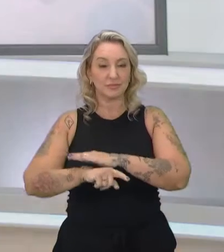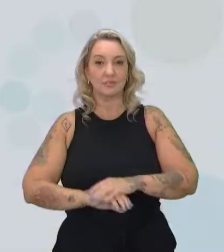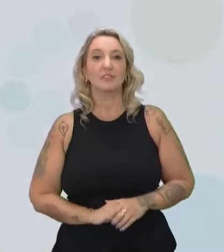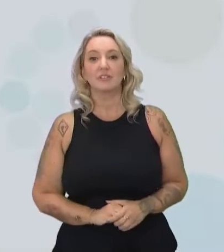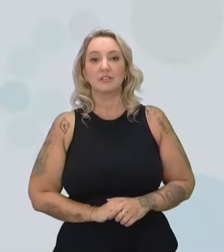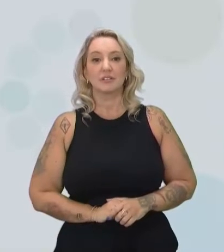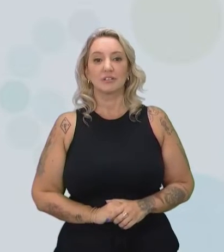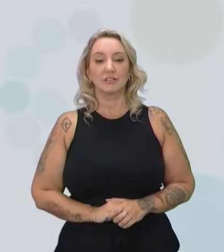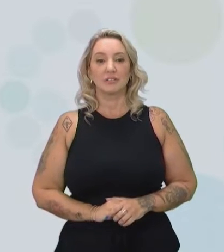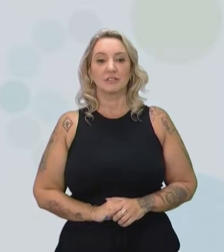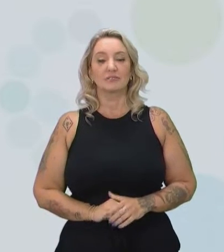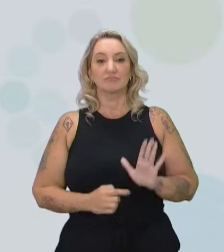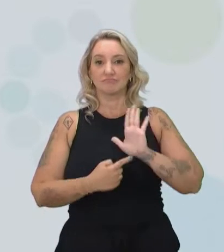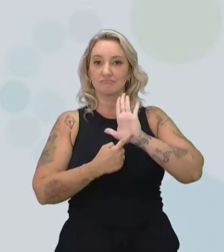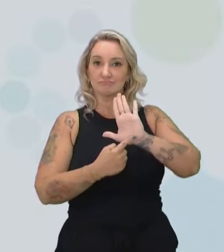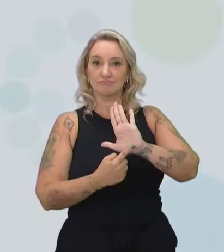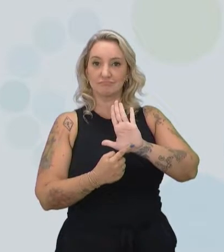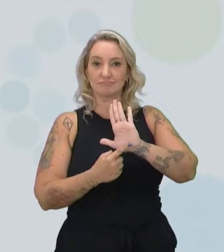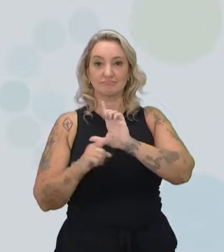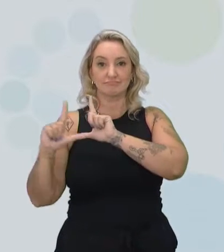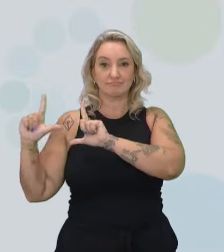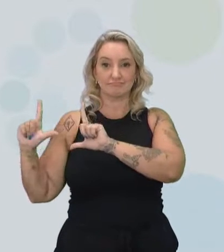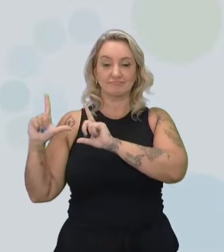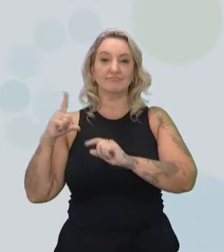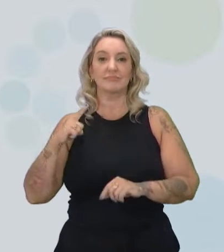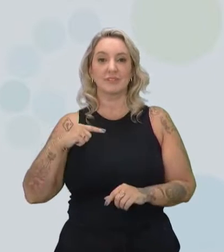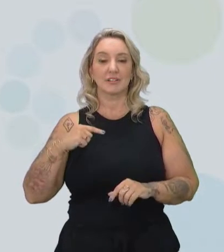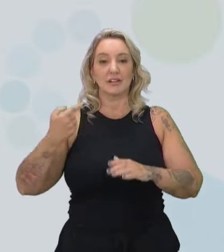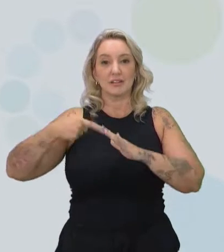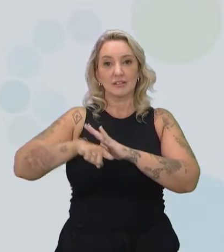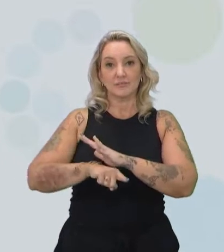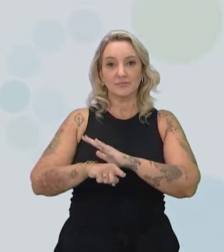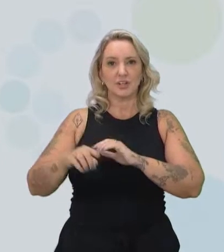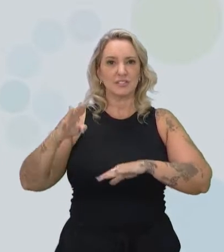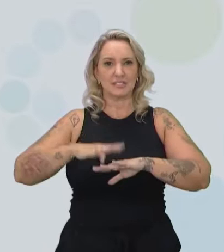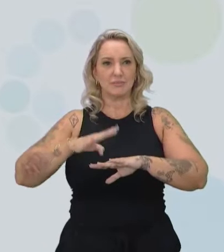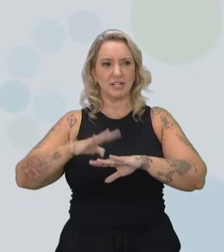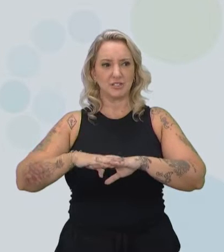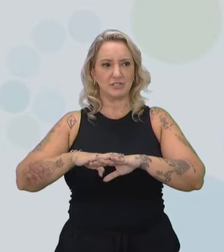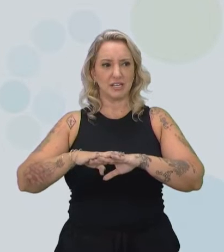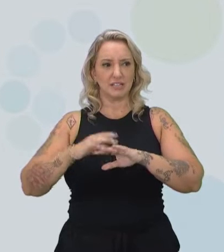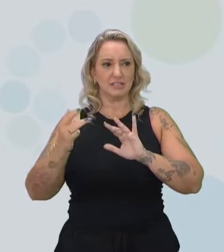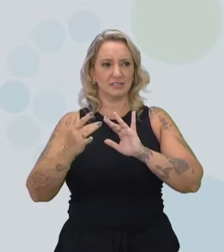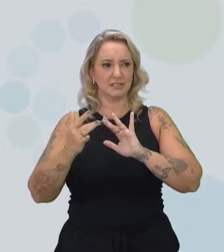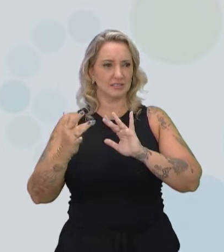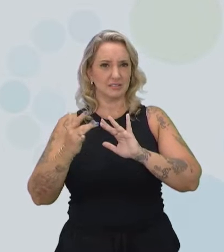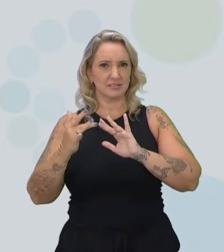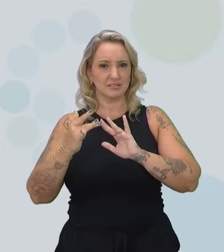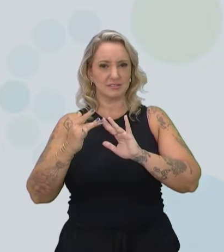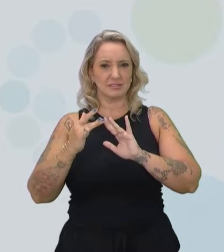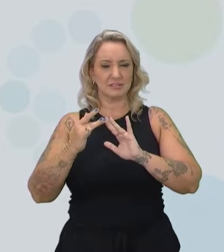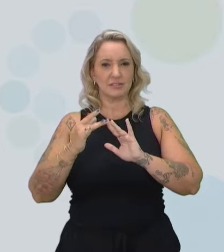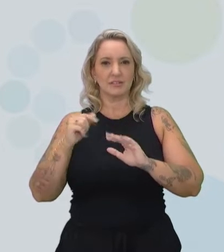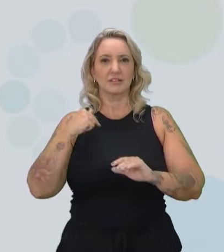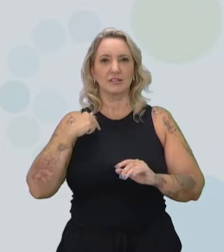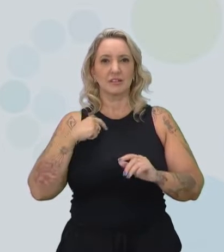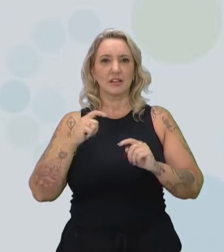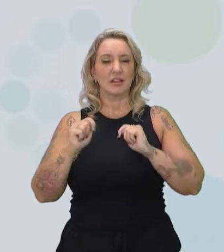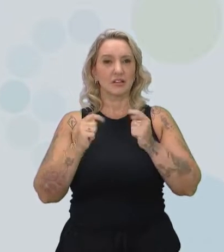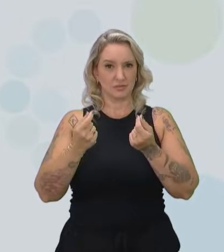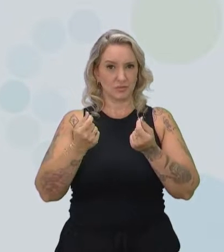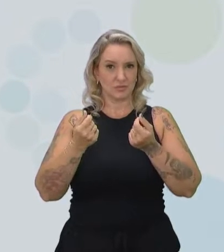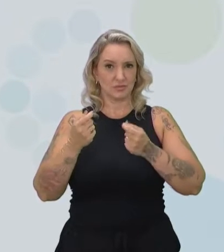aprofundamento, o diretor vai pôr aí na imagem, o aprofundamento é matemática conectada. A unidade curricular é Educação